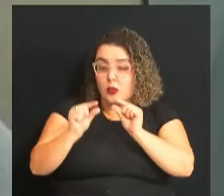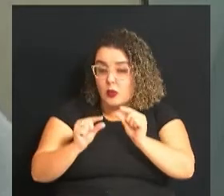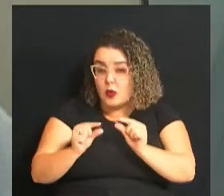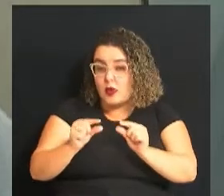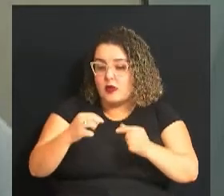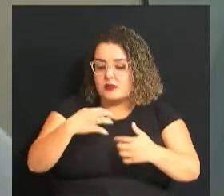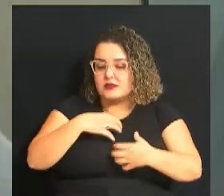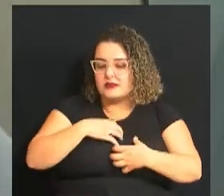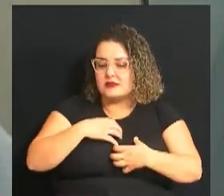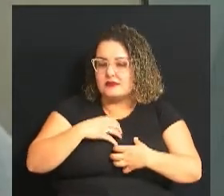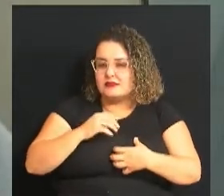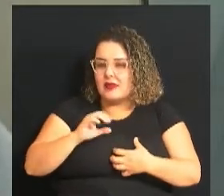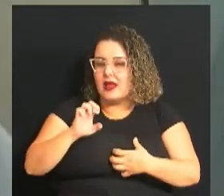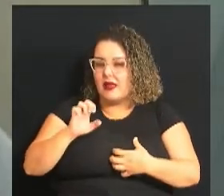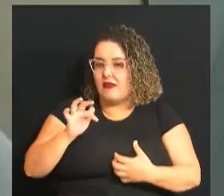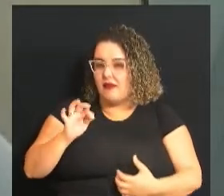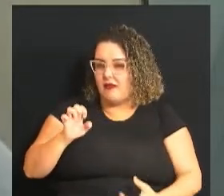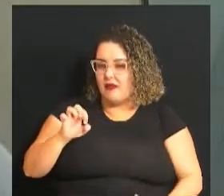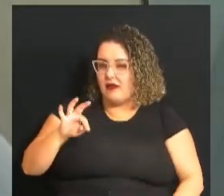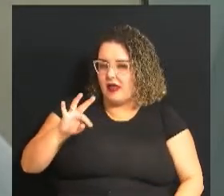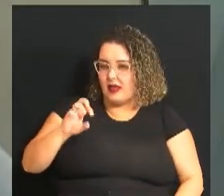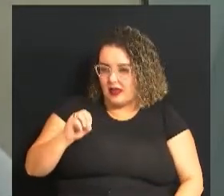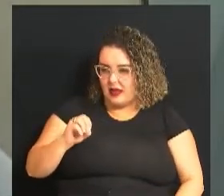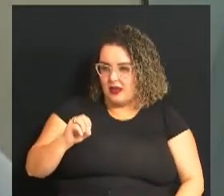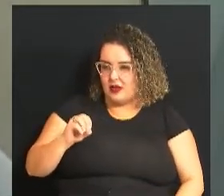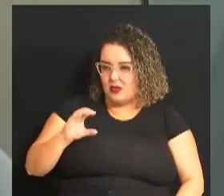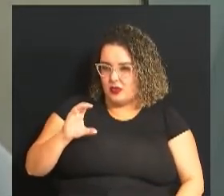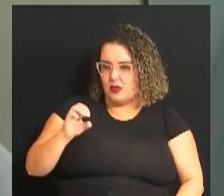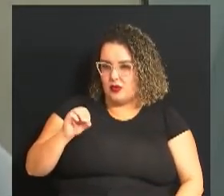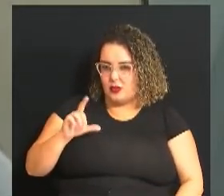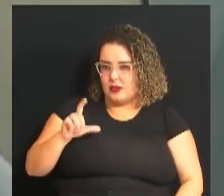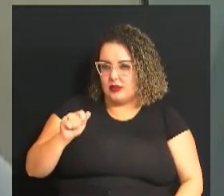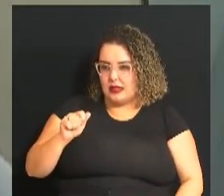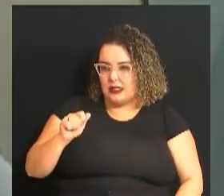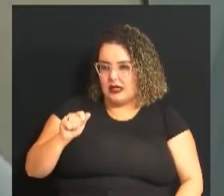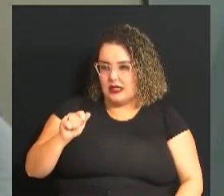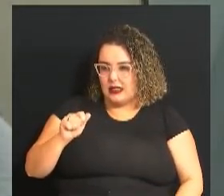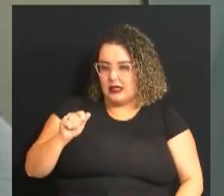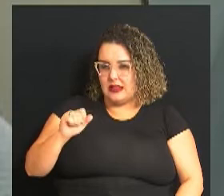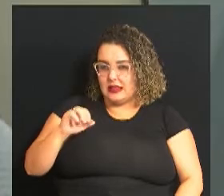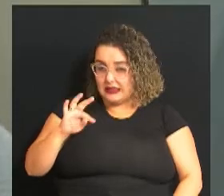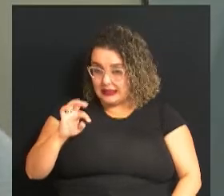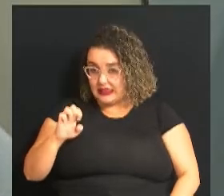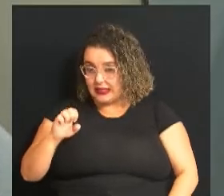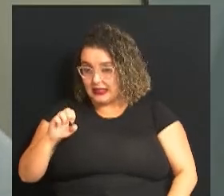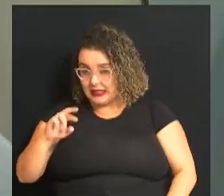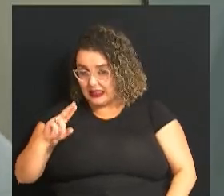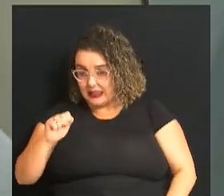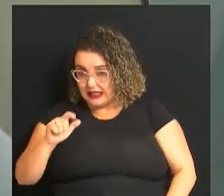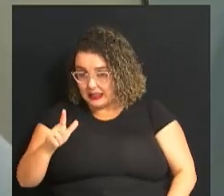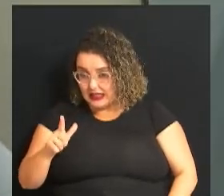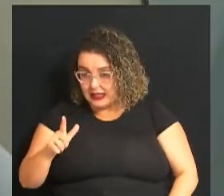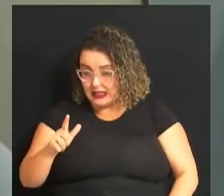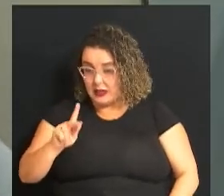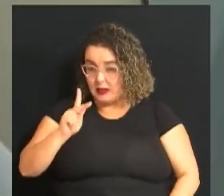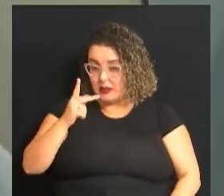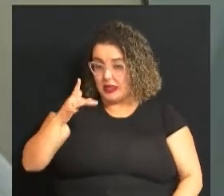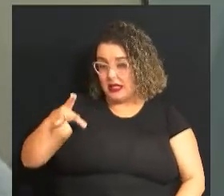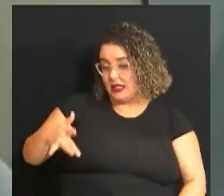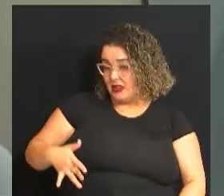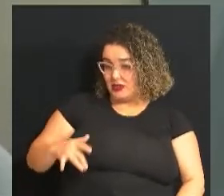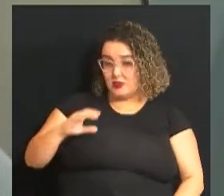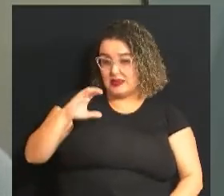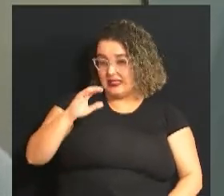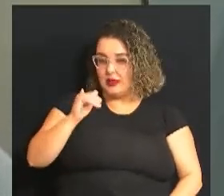colaterais e eficazes para hepatite C de casa. Então, era uma hepatite que a gente considerava